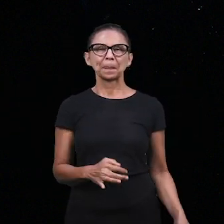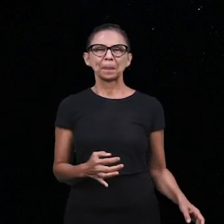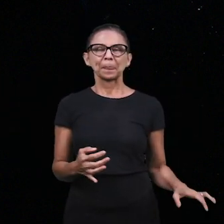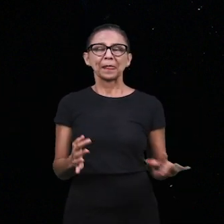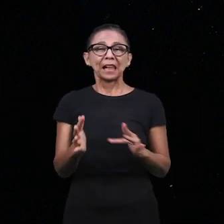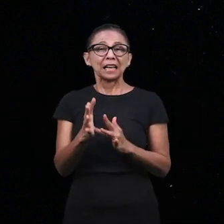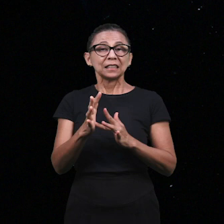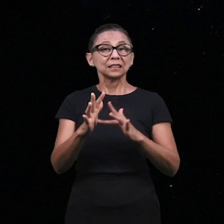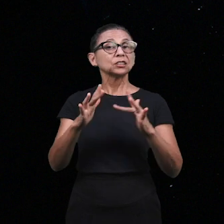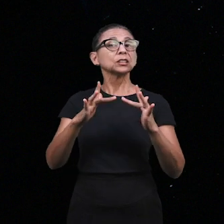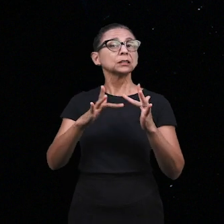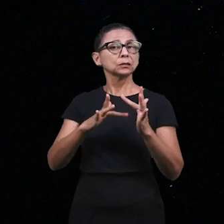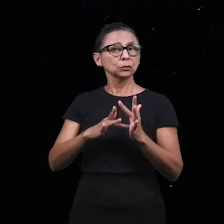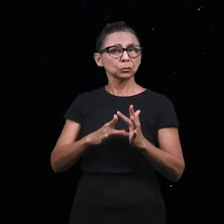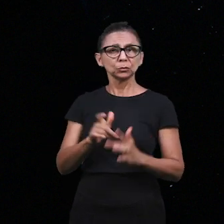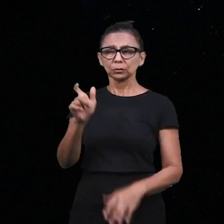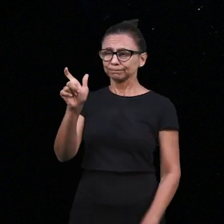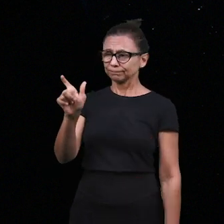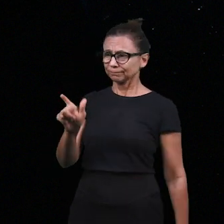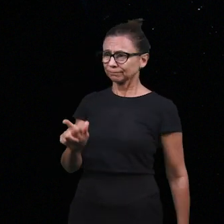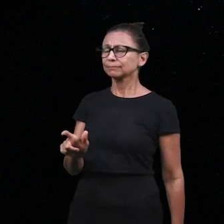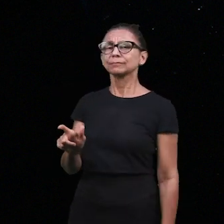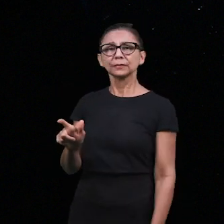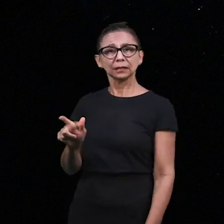dor. Ele é Jesus,